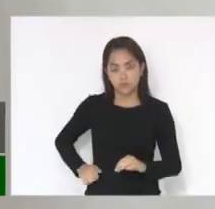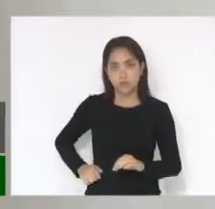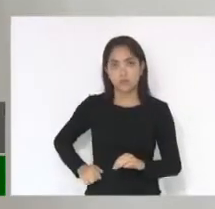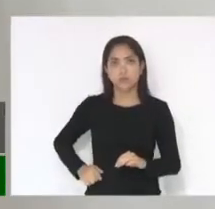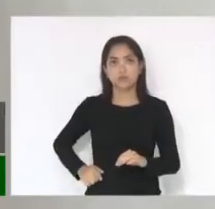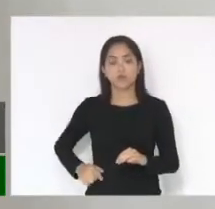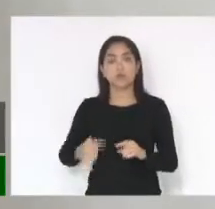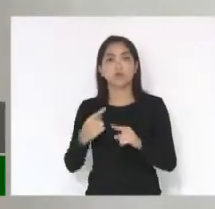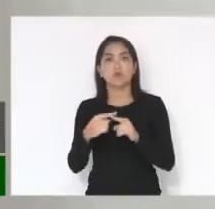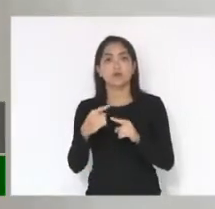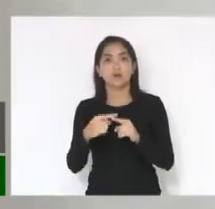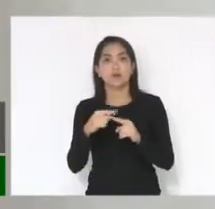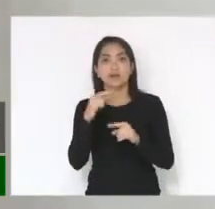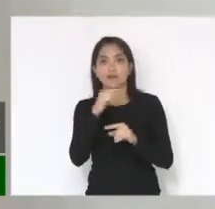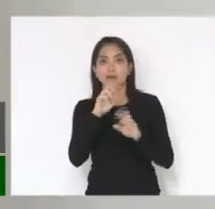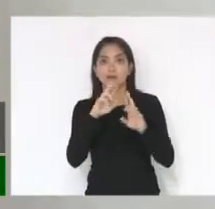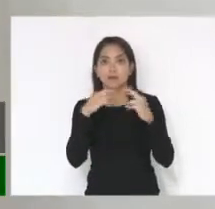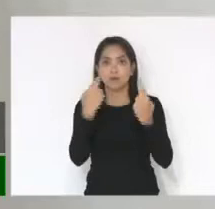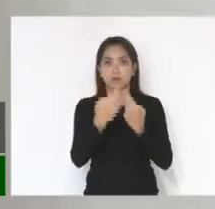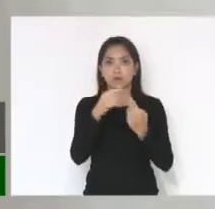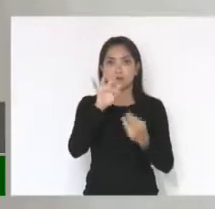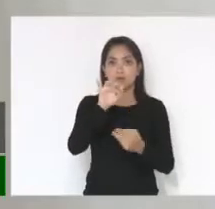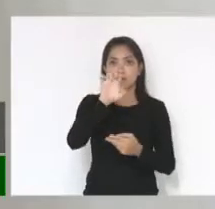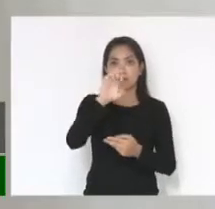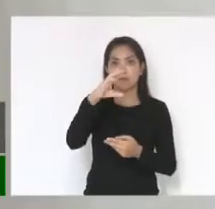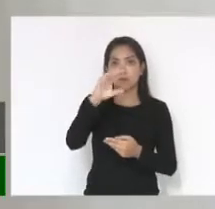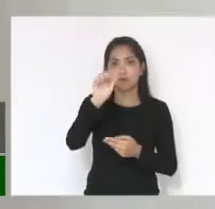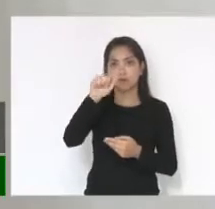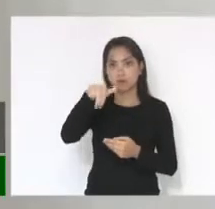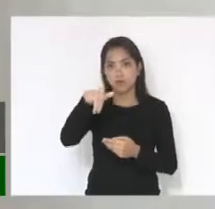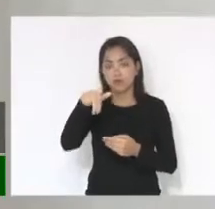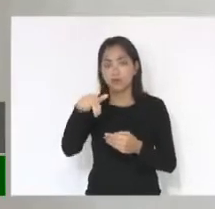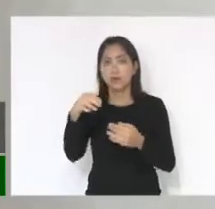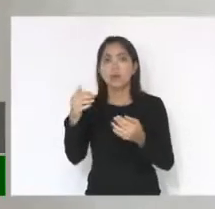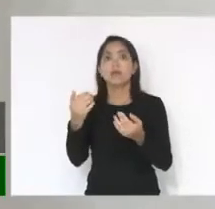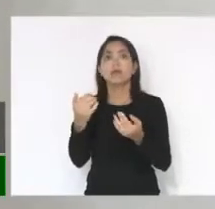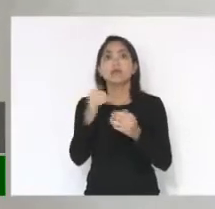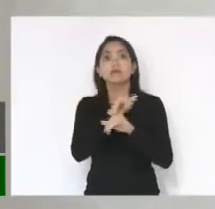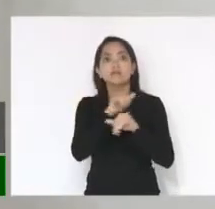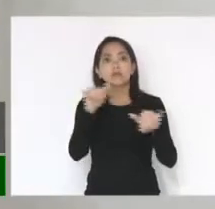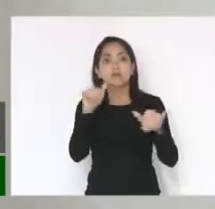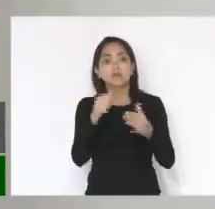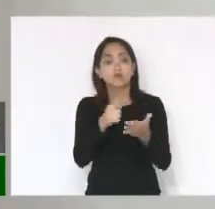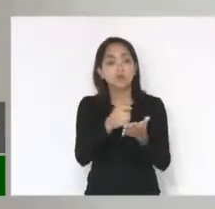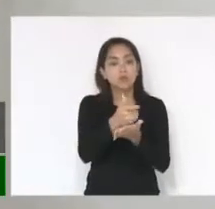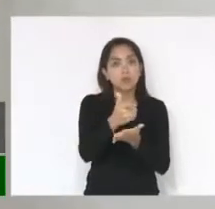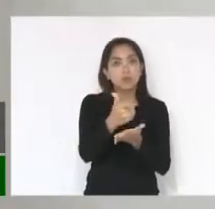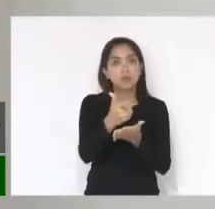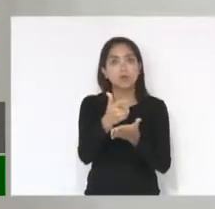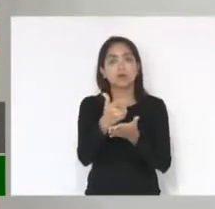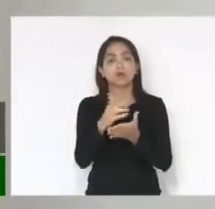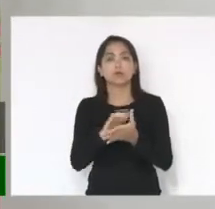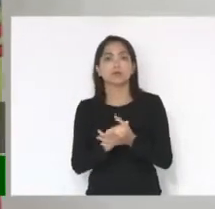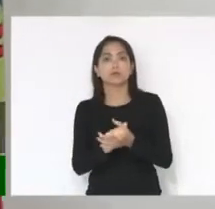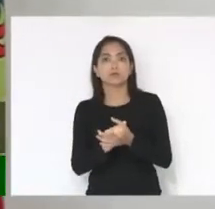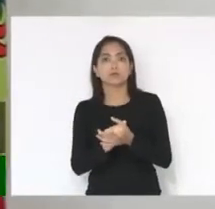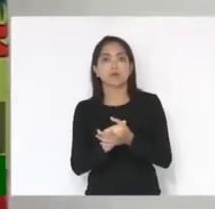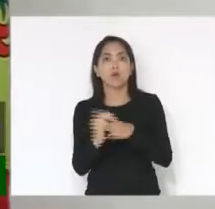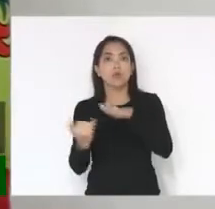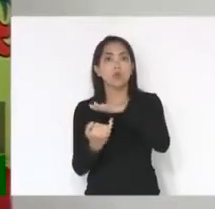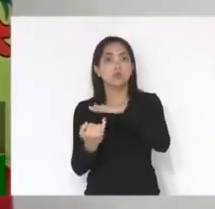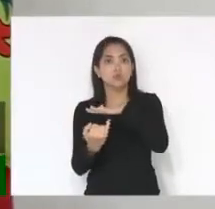Uma vez, na reunião da FECAM, ele informou que irá comprar usinas de asfalto para